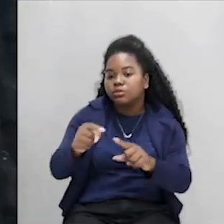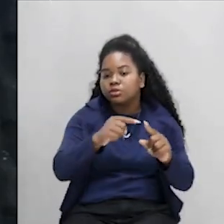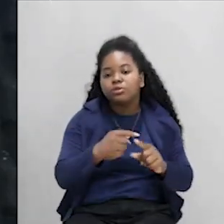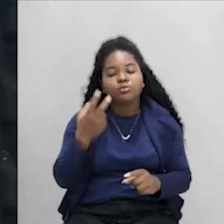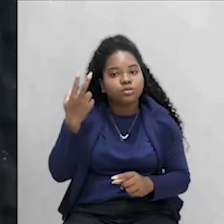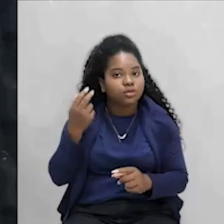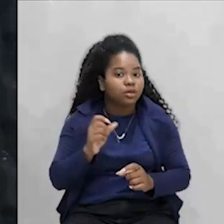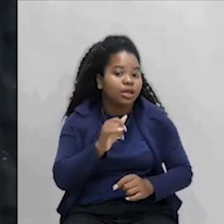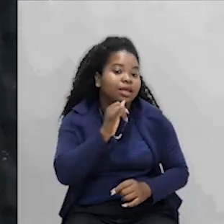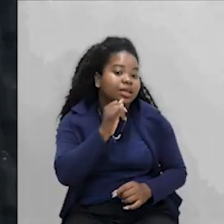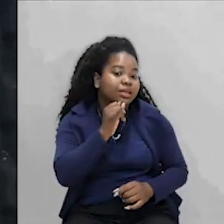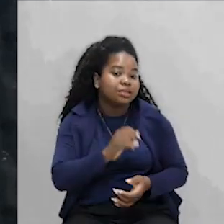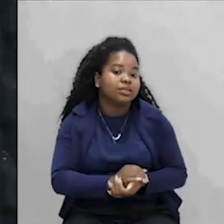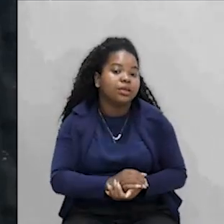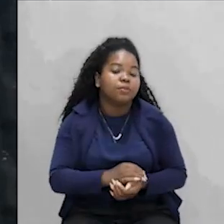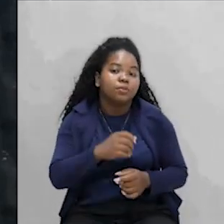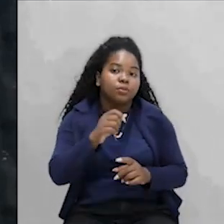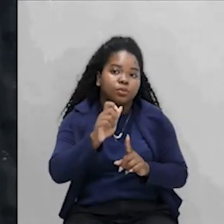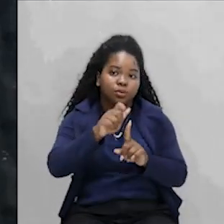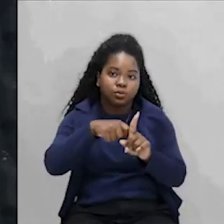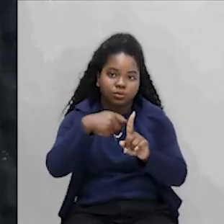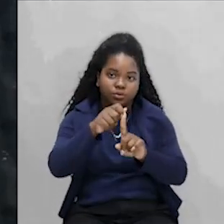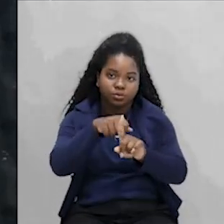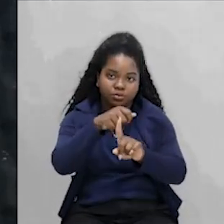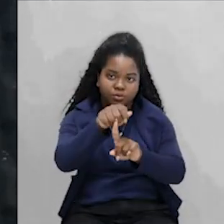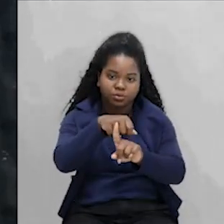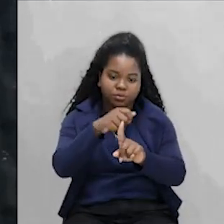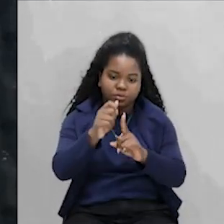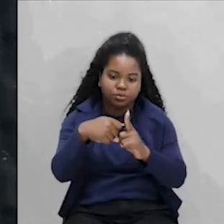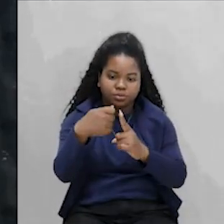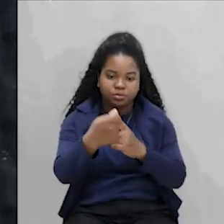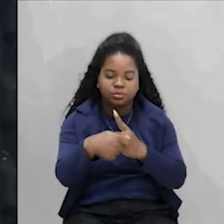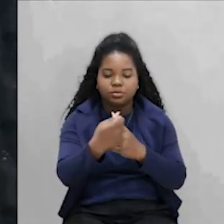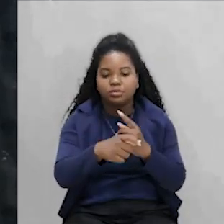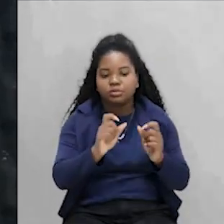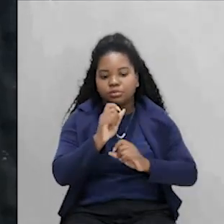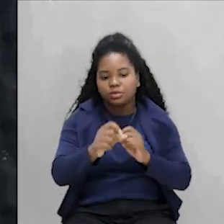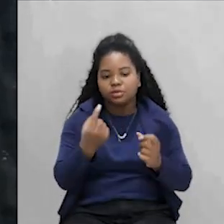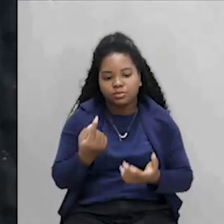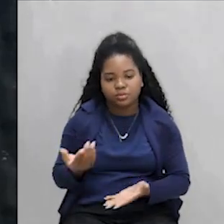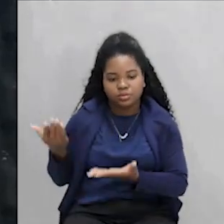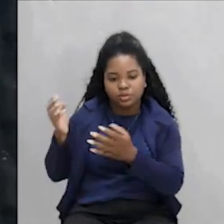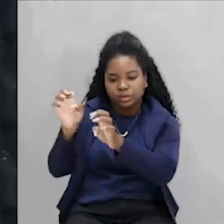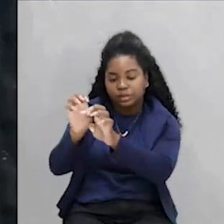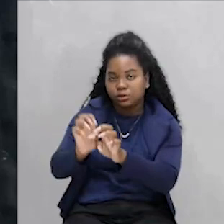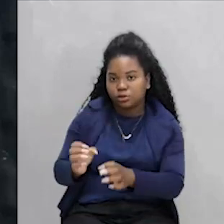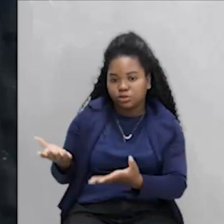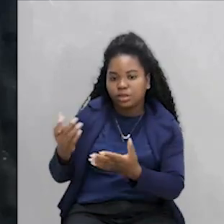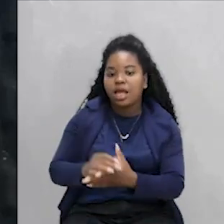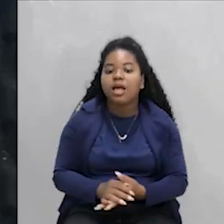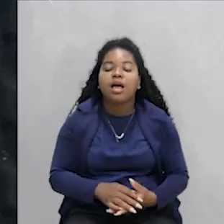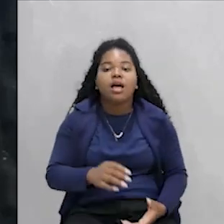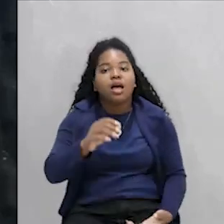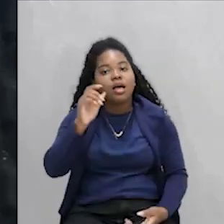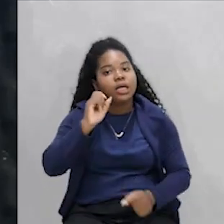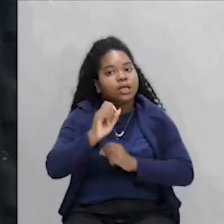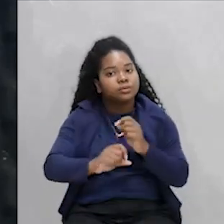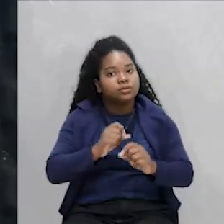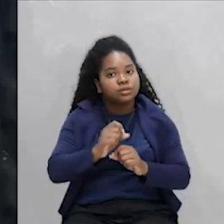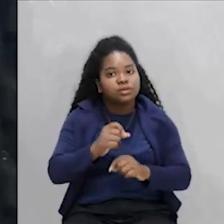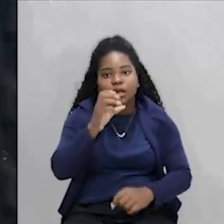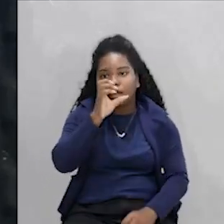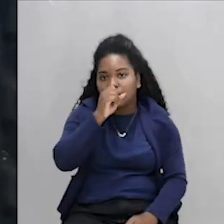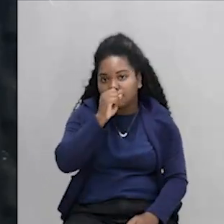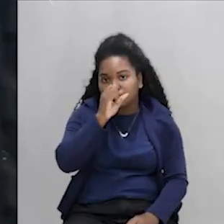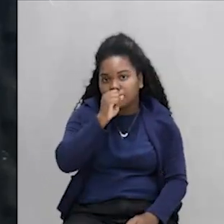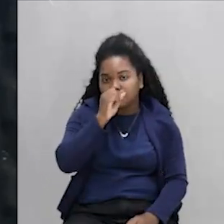etanoato de isopentila olha só que a estrutura dele Certo a laranja nós temos também uma infinidade de